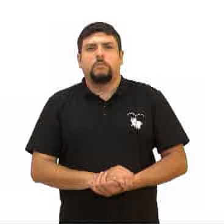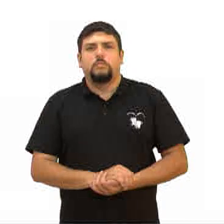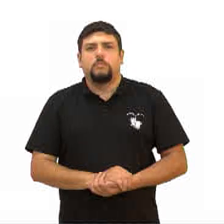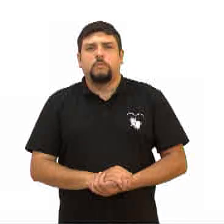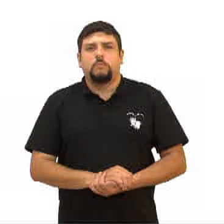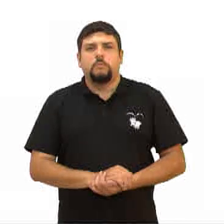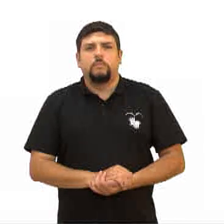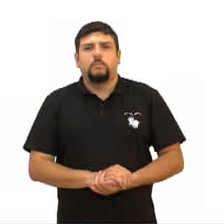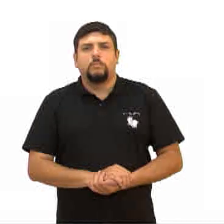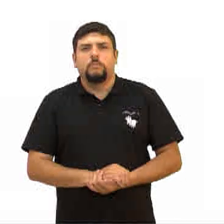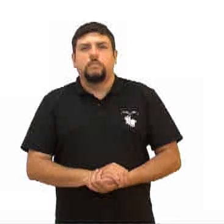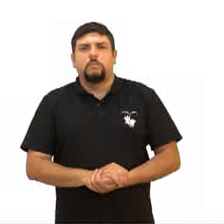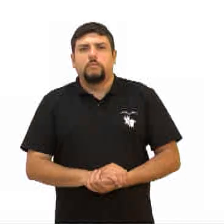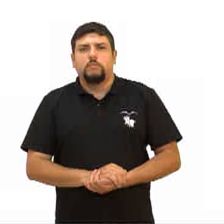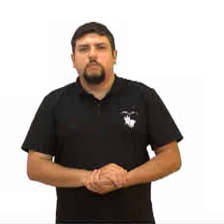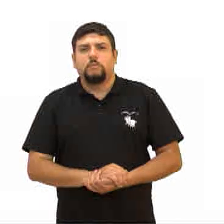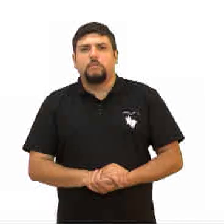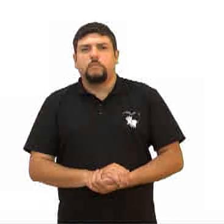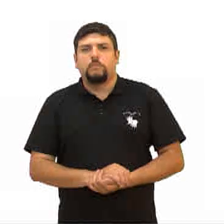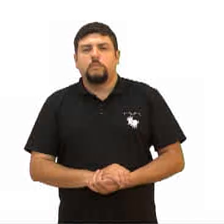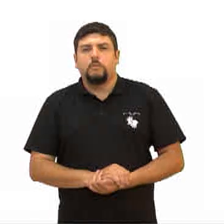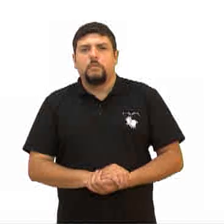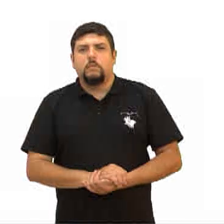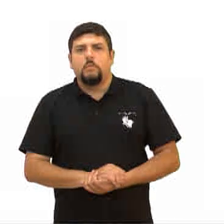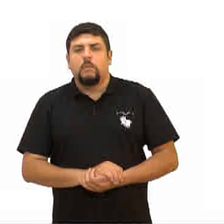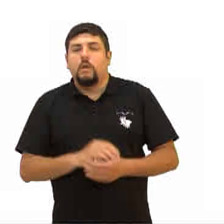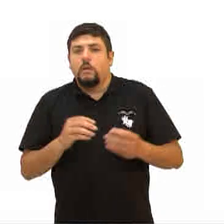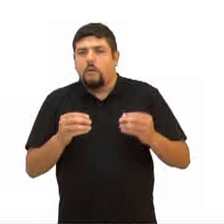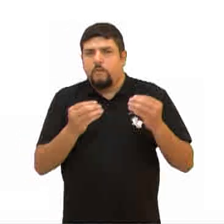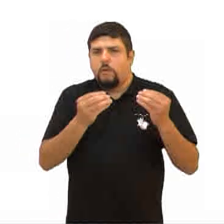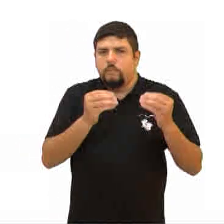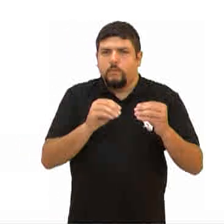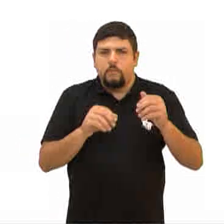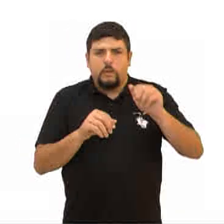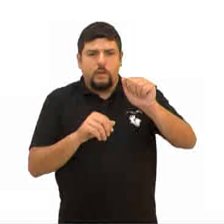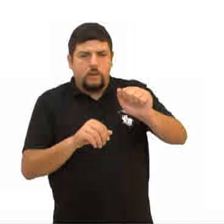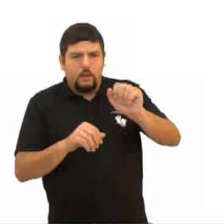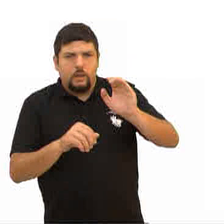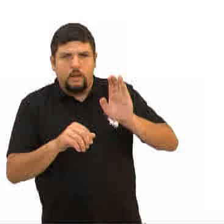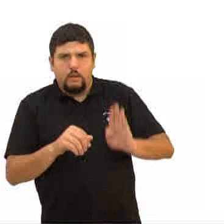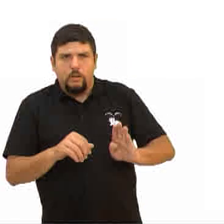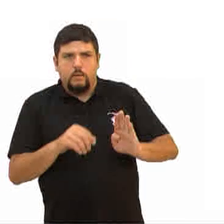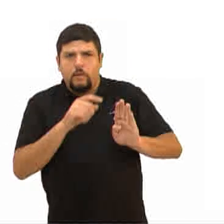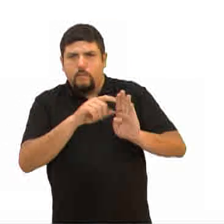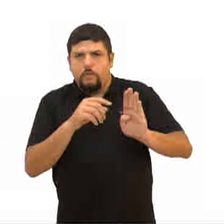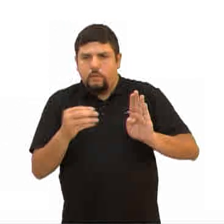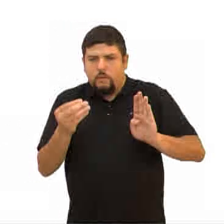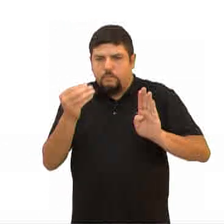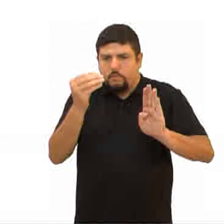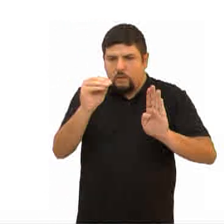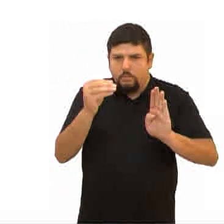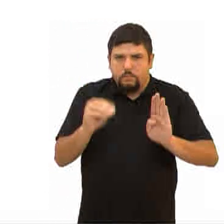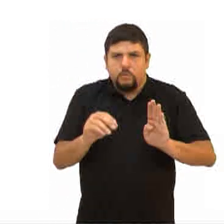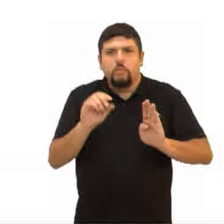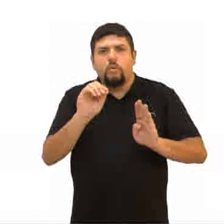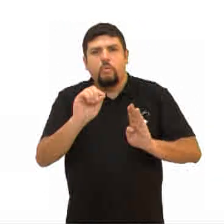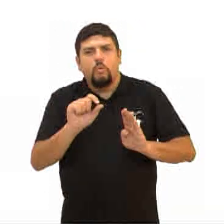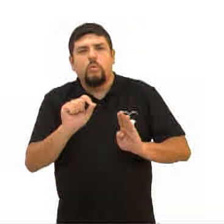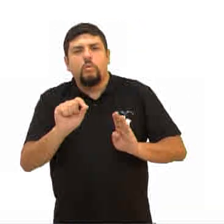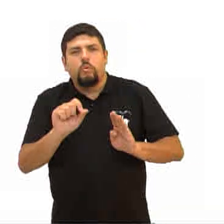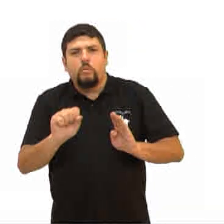suffix. Complete as definições, definição A e B. Então, eu estou em busca de dois substantivos,